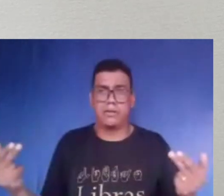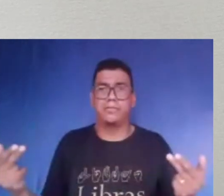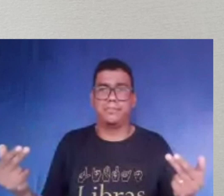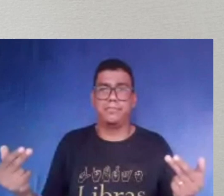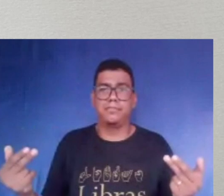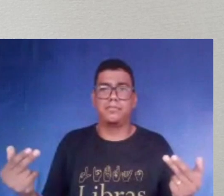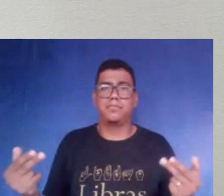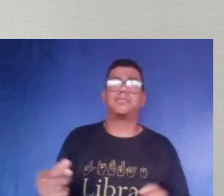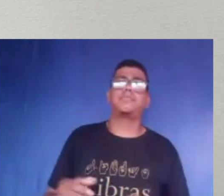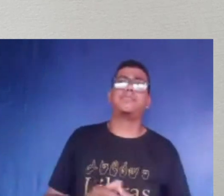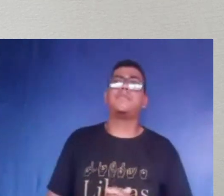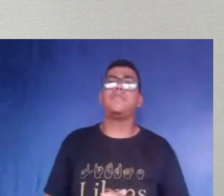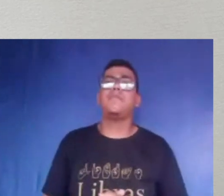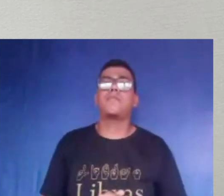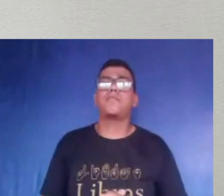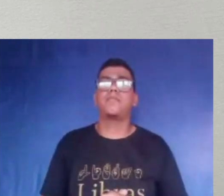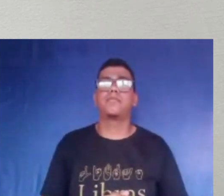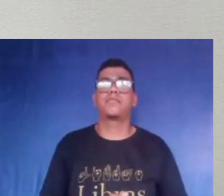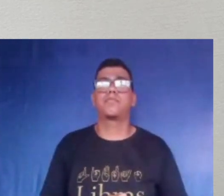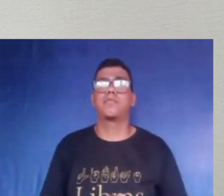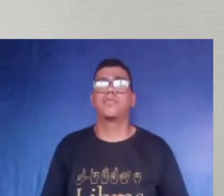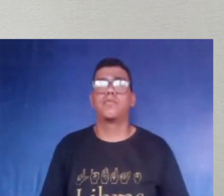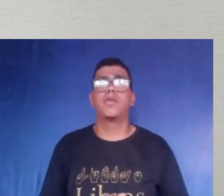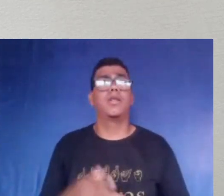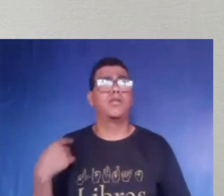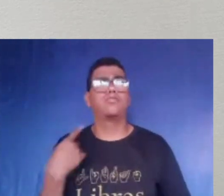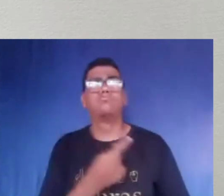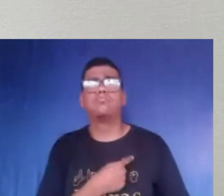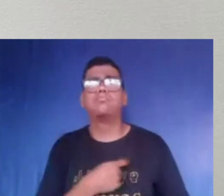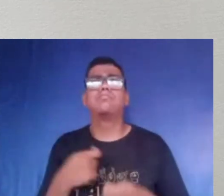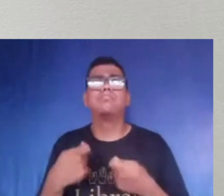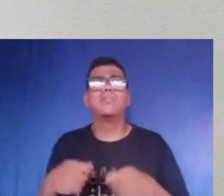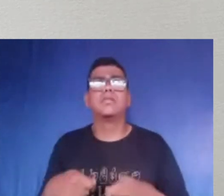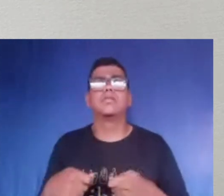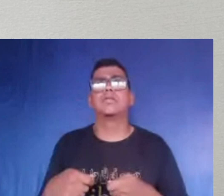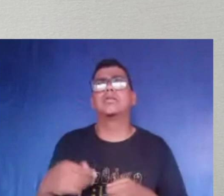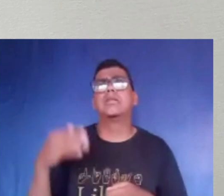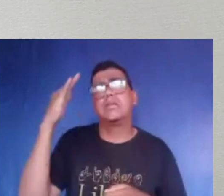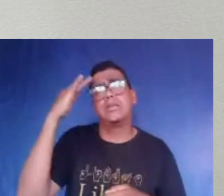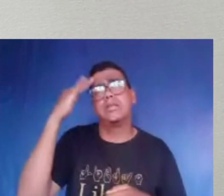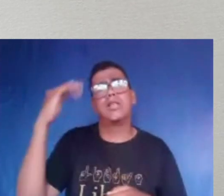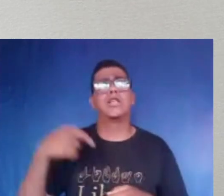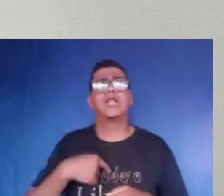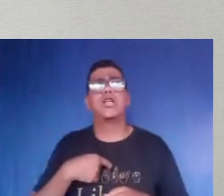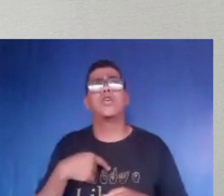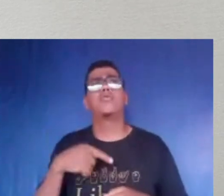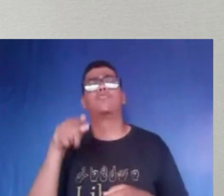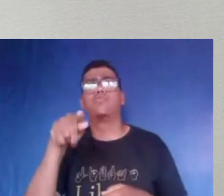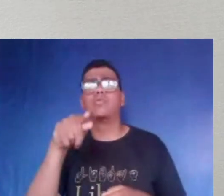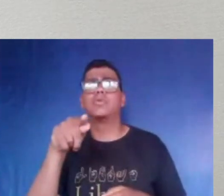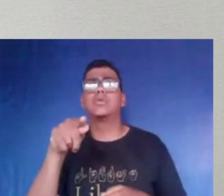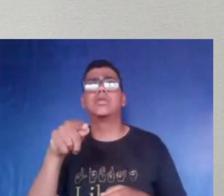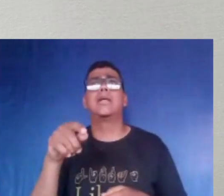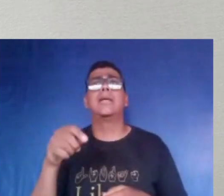mais pessoas elas possam se voltar para o Senhor. E esse é o momento da gente, com o nosso testemunho, com a nossa palavra,